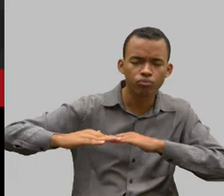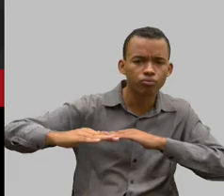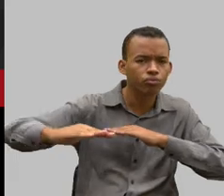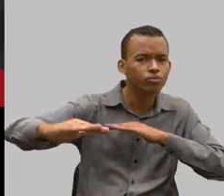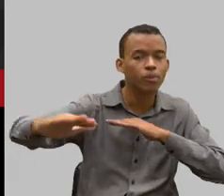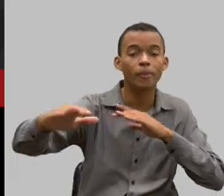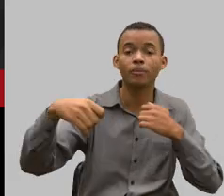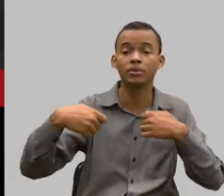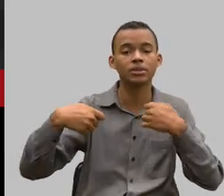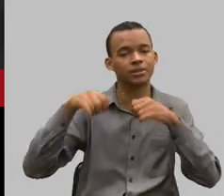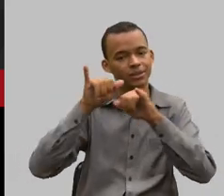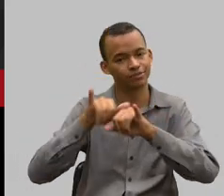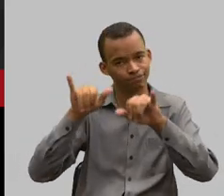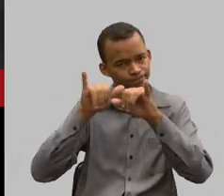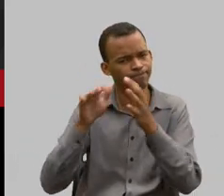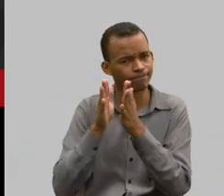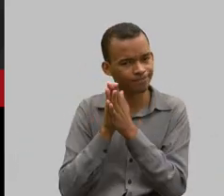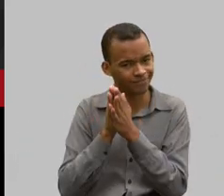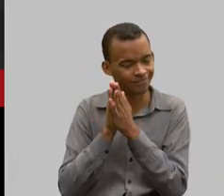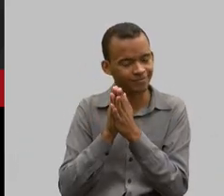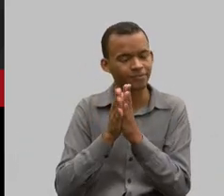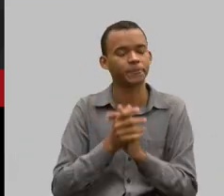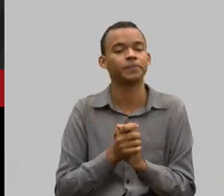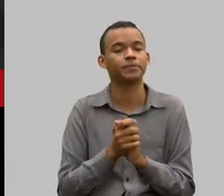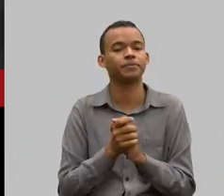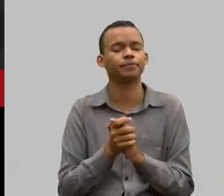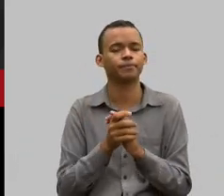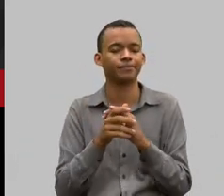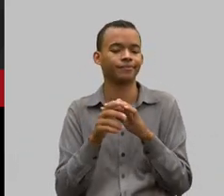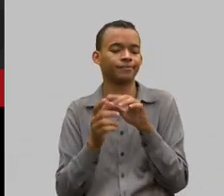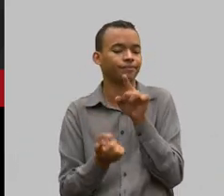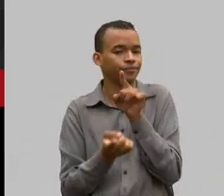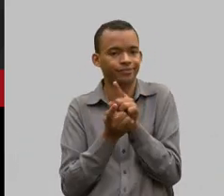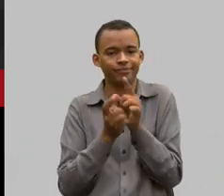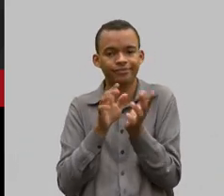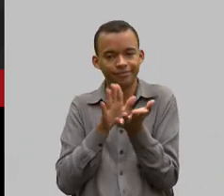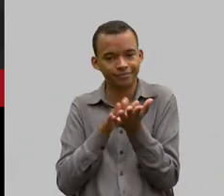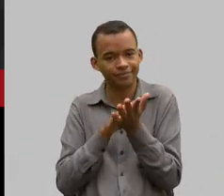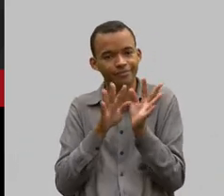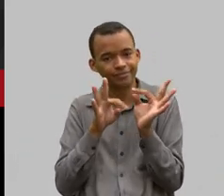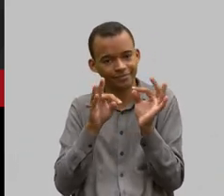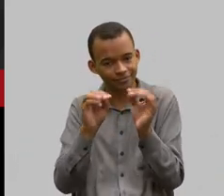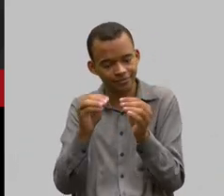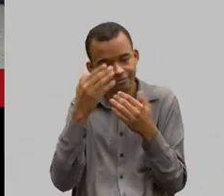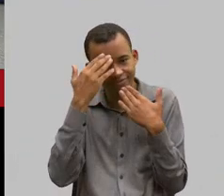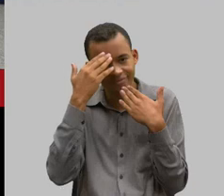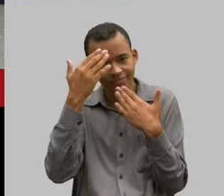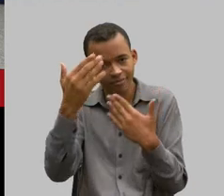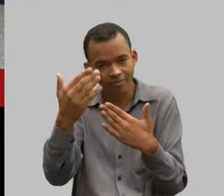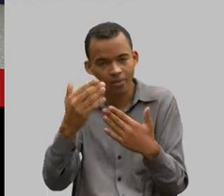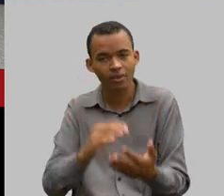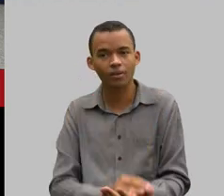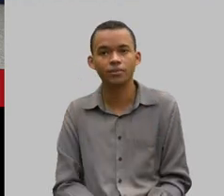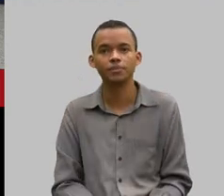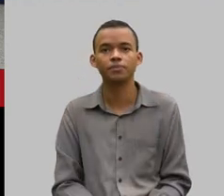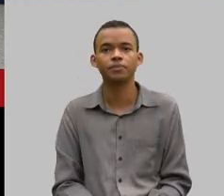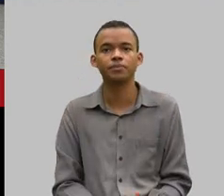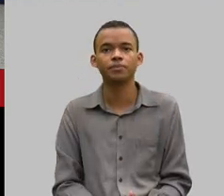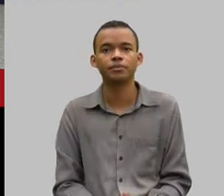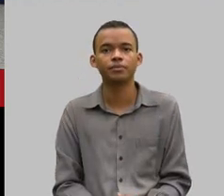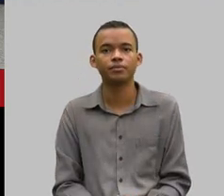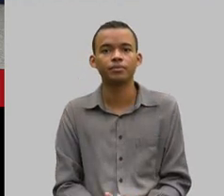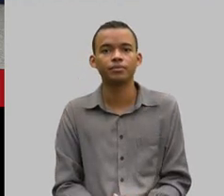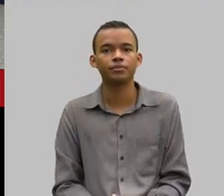possível Queria parabenizar a todos e agradecer aqui a oportunidade de falar com vocês Muito